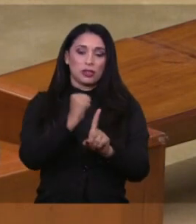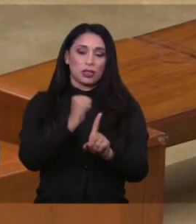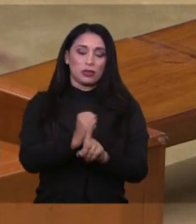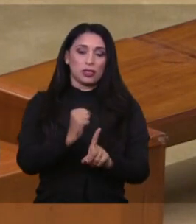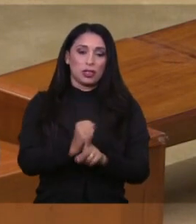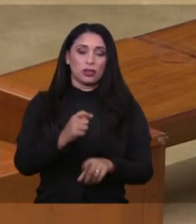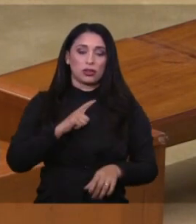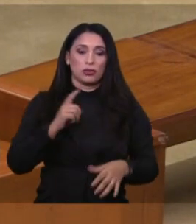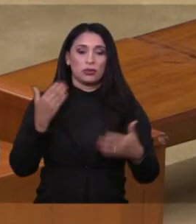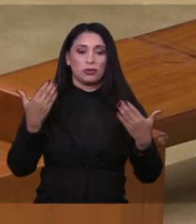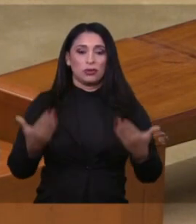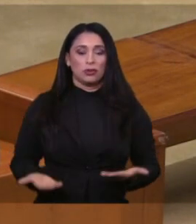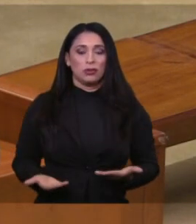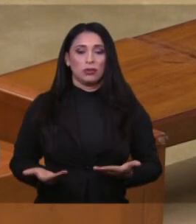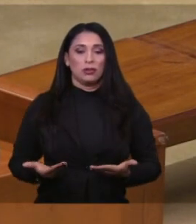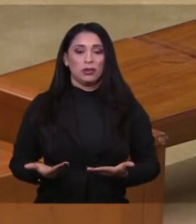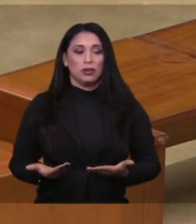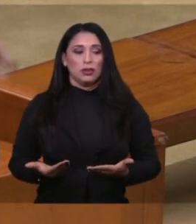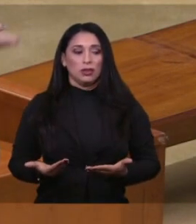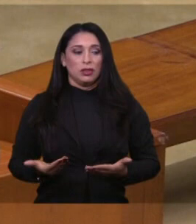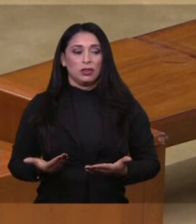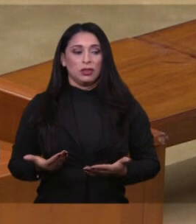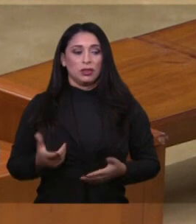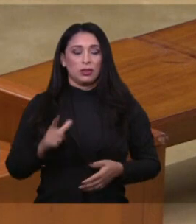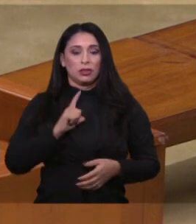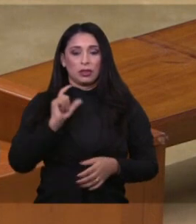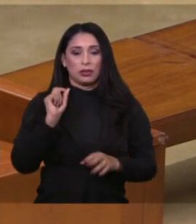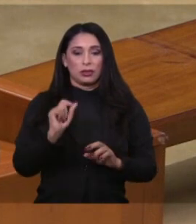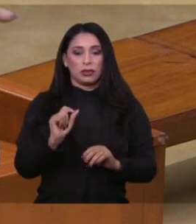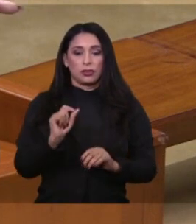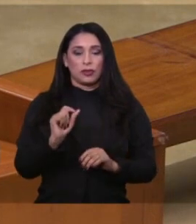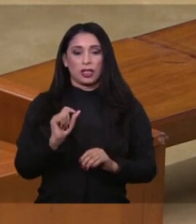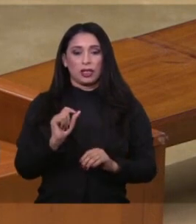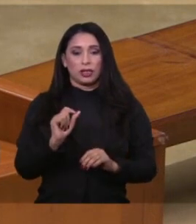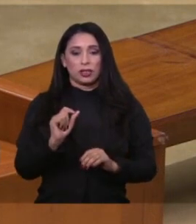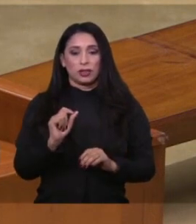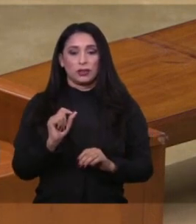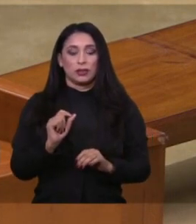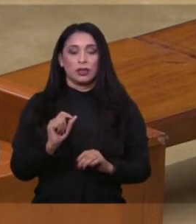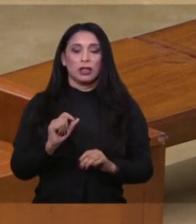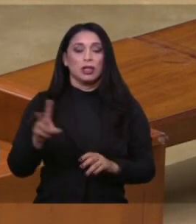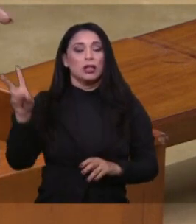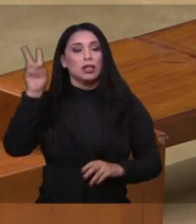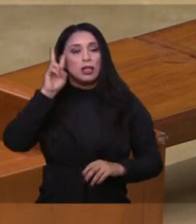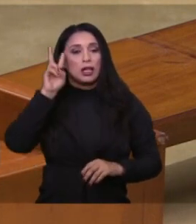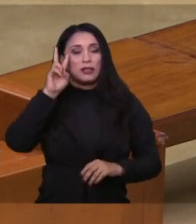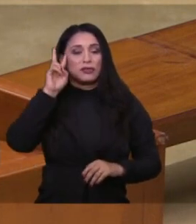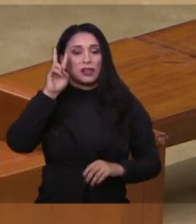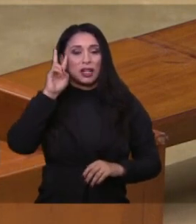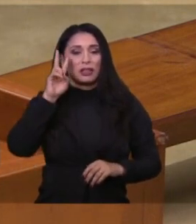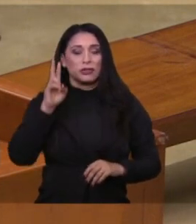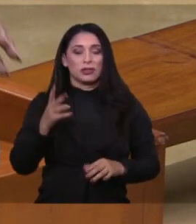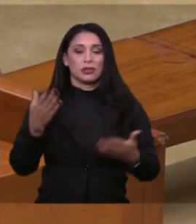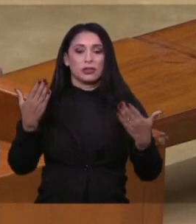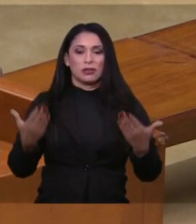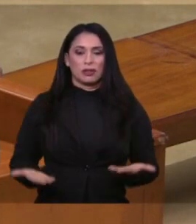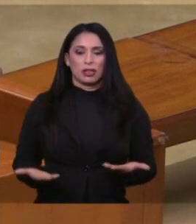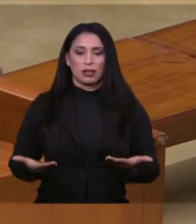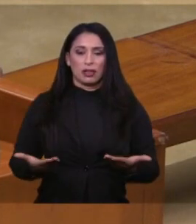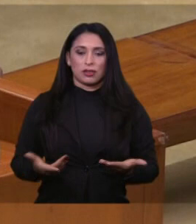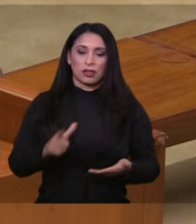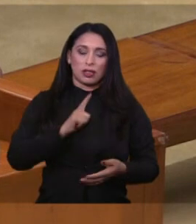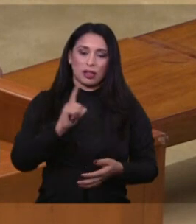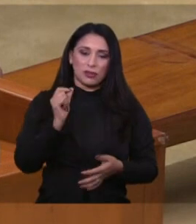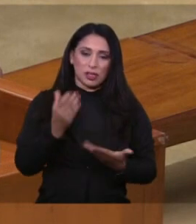E não há como falar em genocídio da população negra sem lembrar da memória de Abdias Nascimento, da obra de Abdias Nascimento e sua